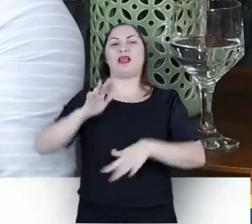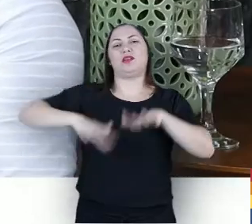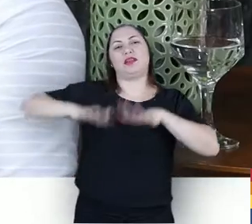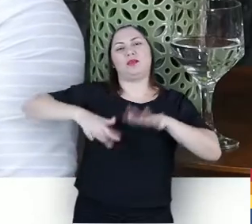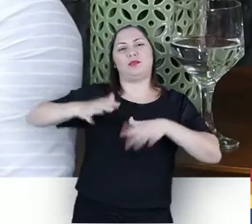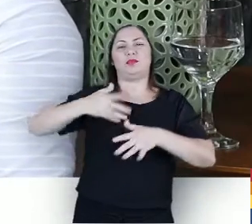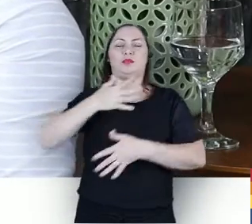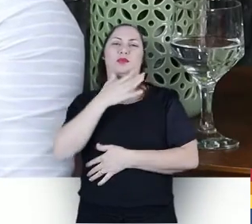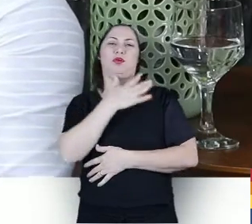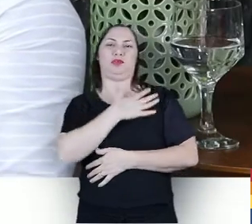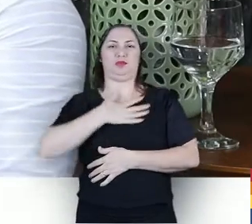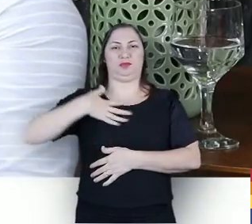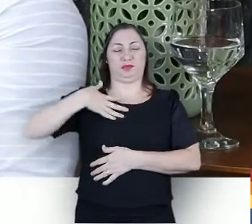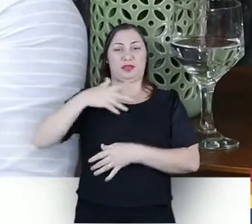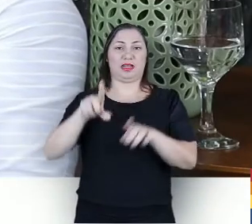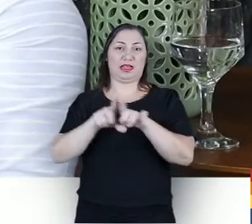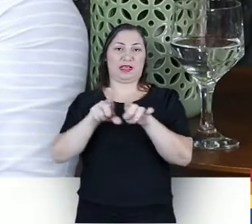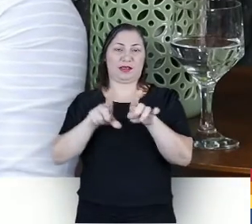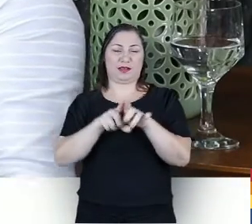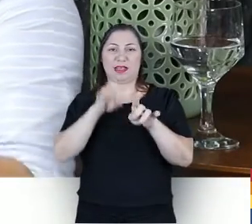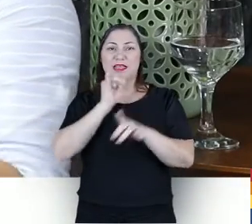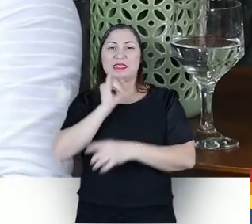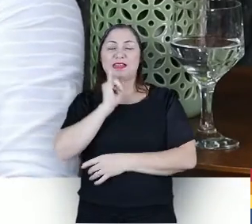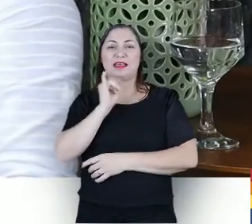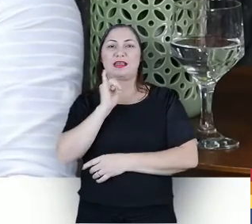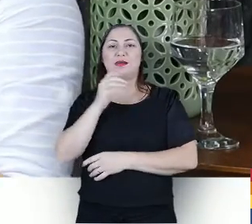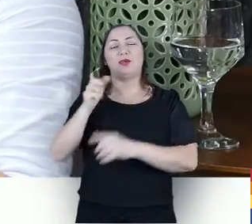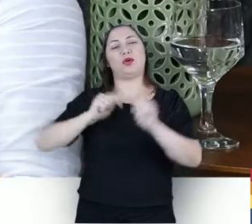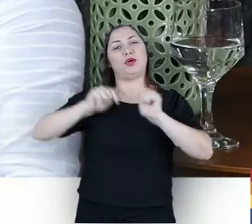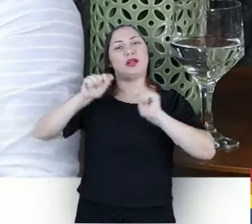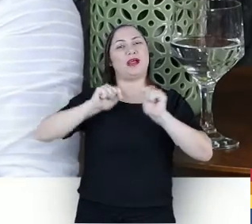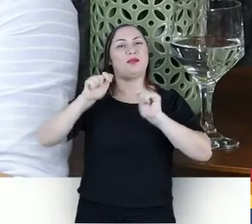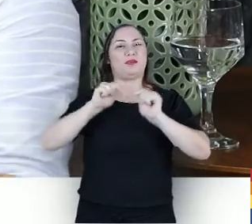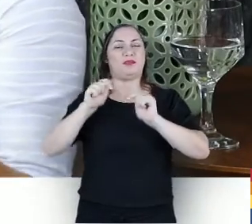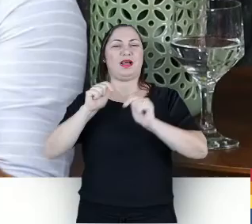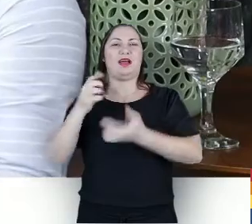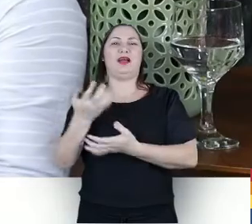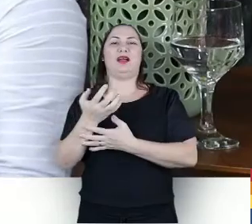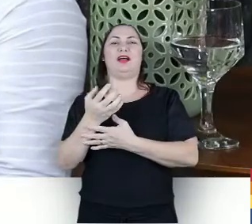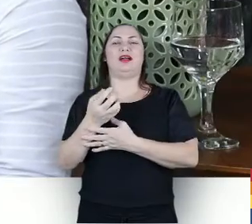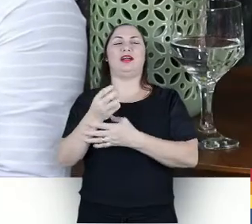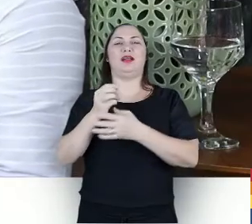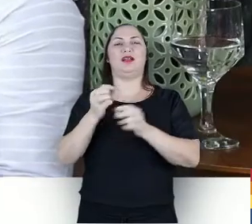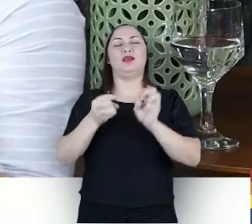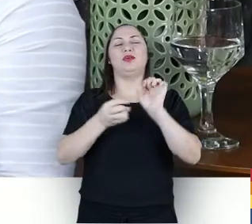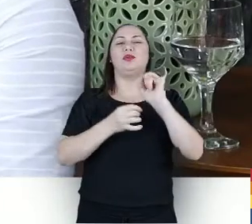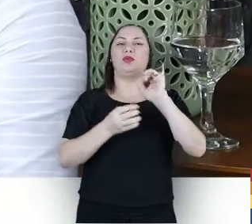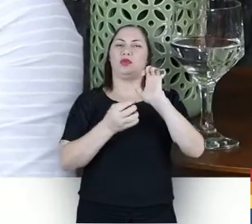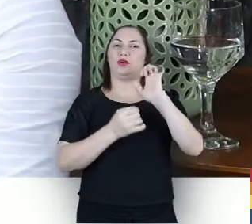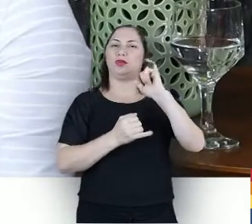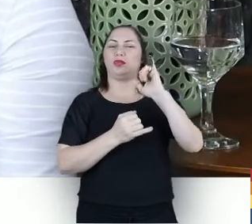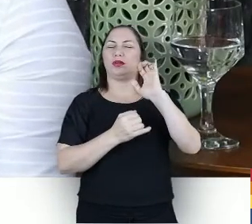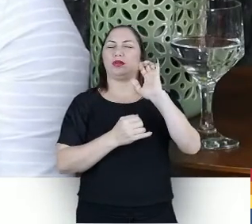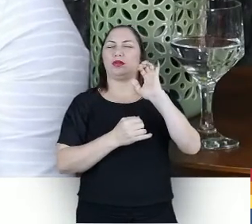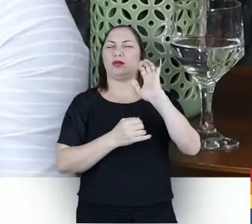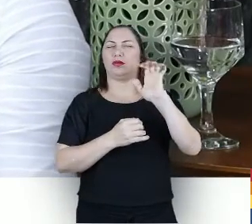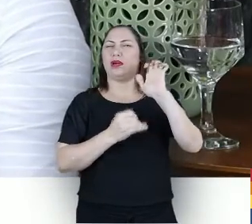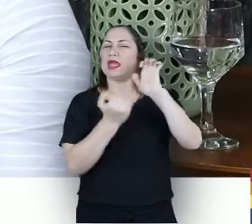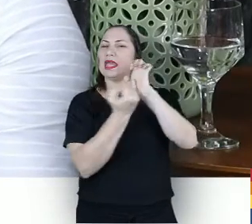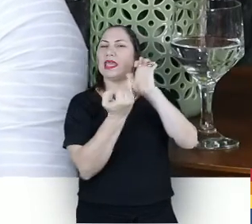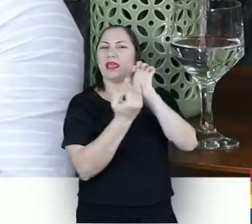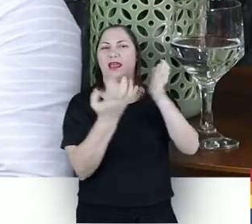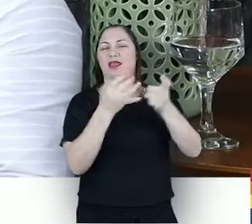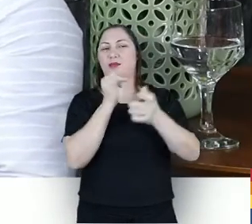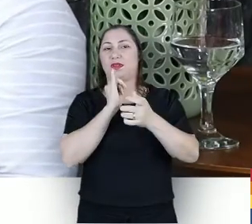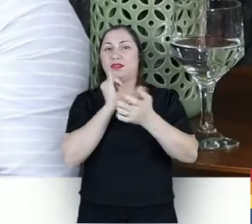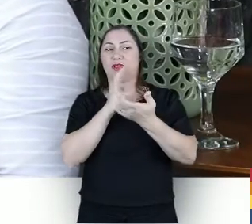dança muito alegre. E também o tambor de crioula. Então, o cacuriá eu dei até um título. Eu trabalho no IEMA,